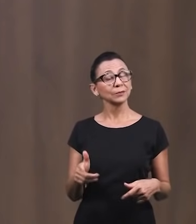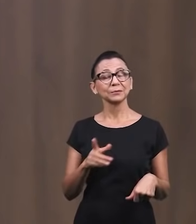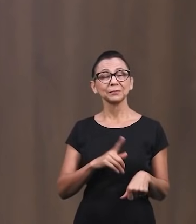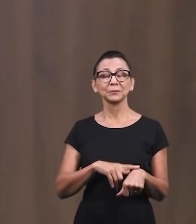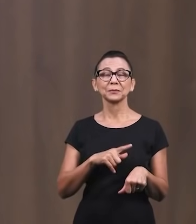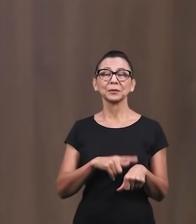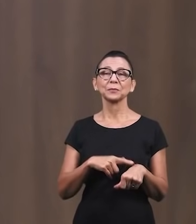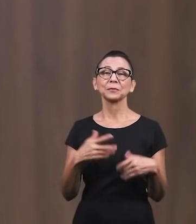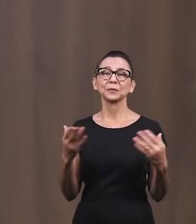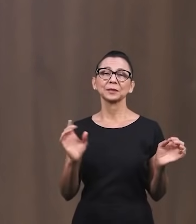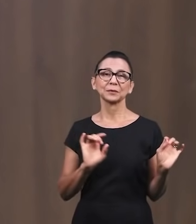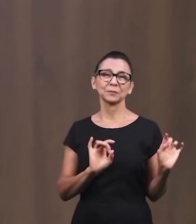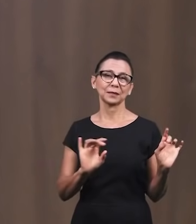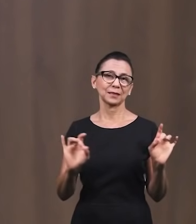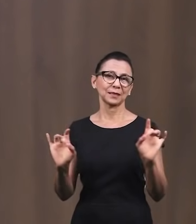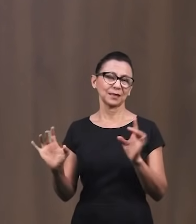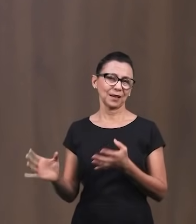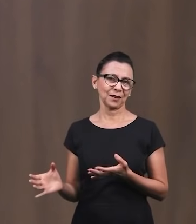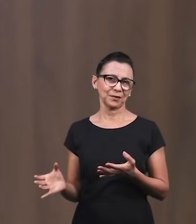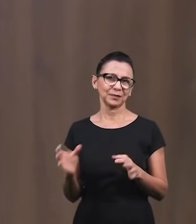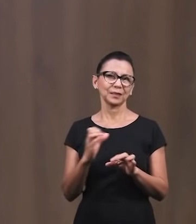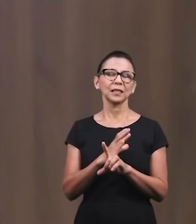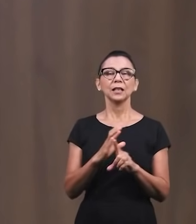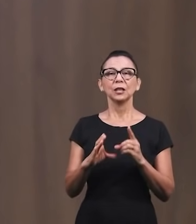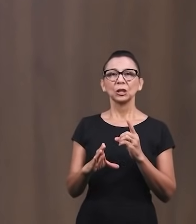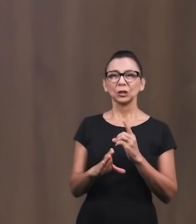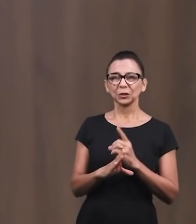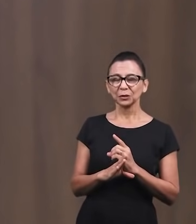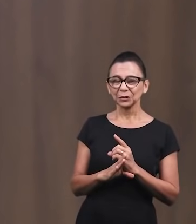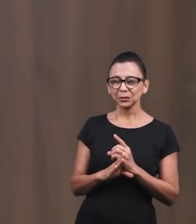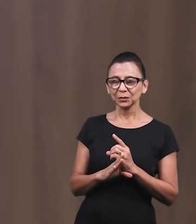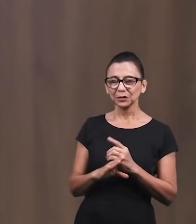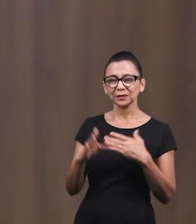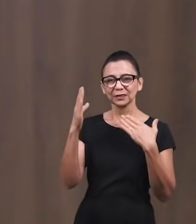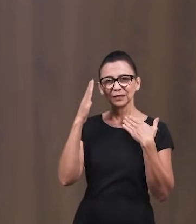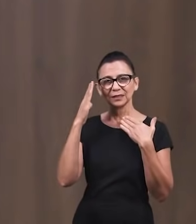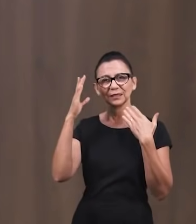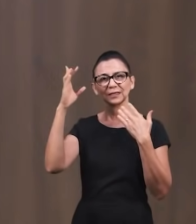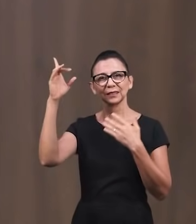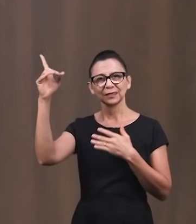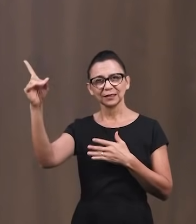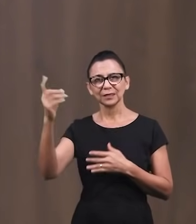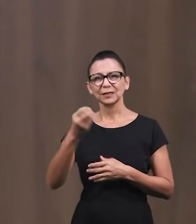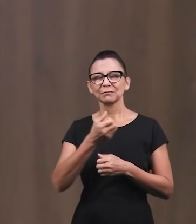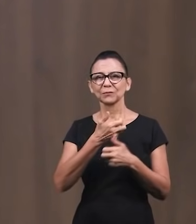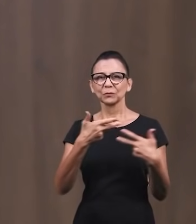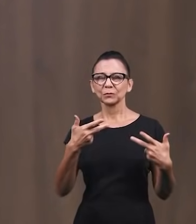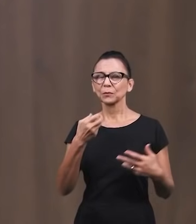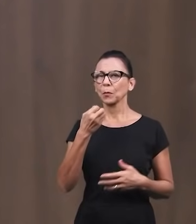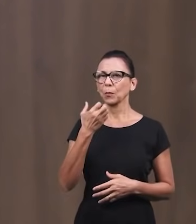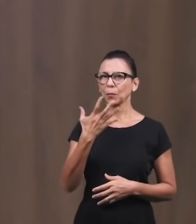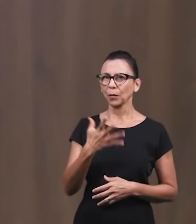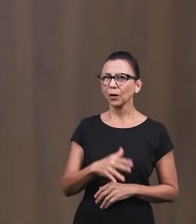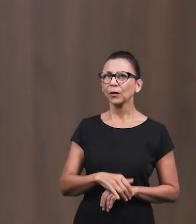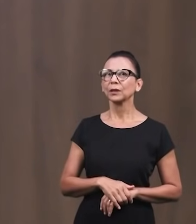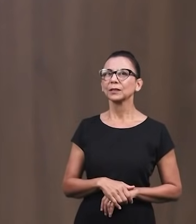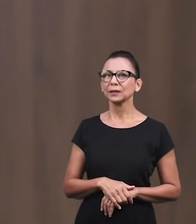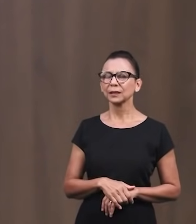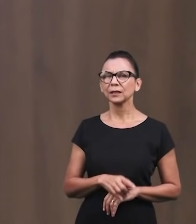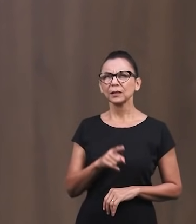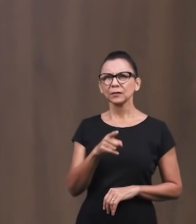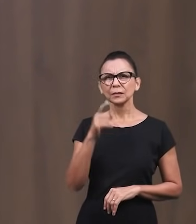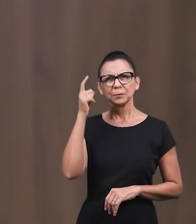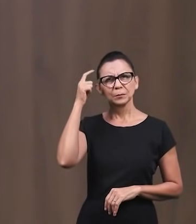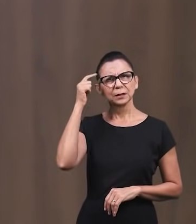vez para esse momento de culto. Louvado seja o nome do Senhor por isso. Que bênção, que coisa boa é a gente ter